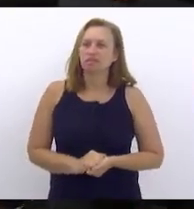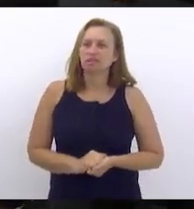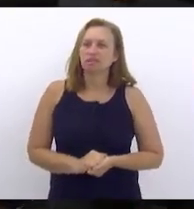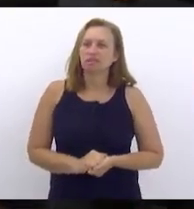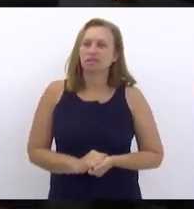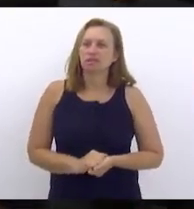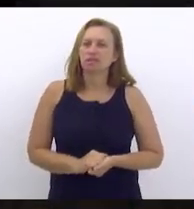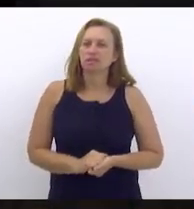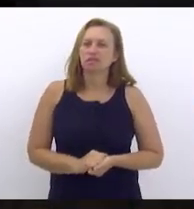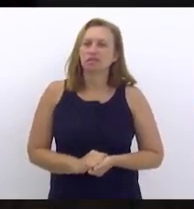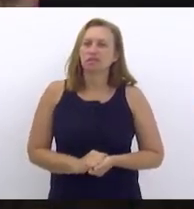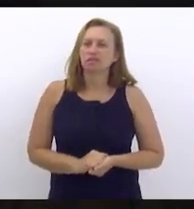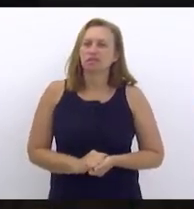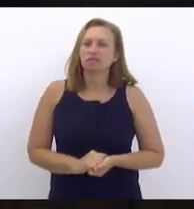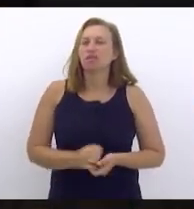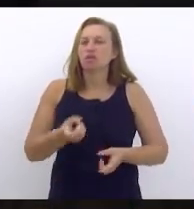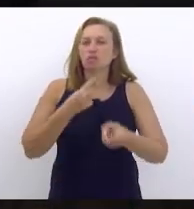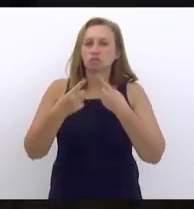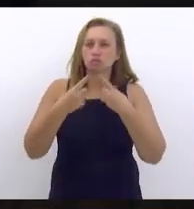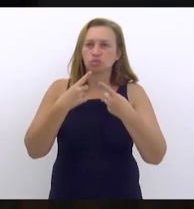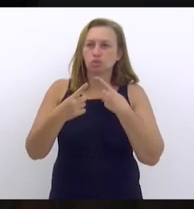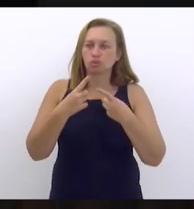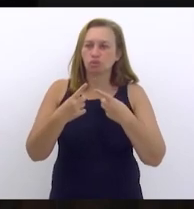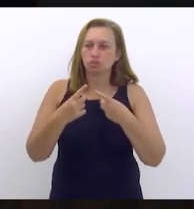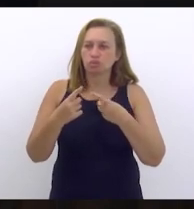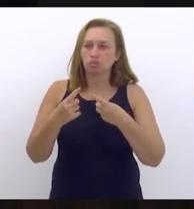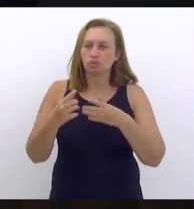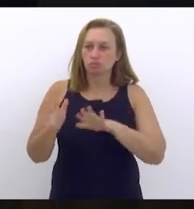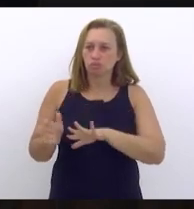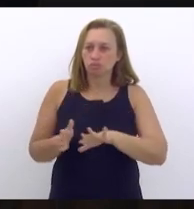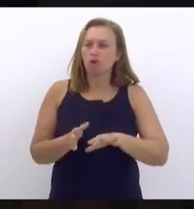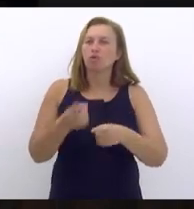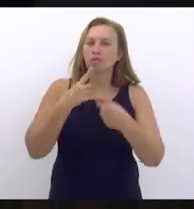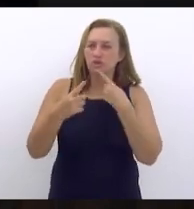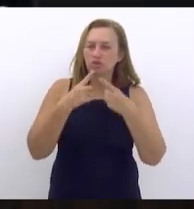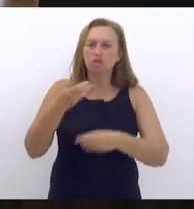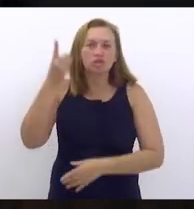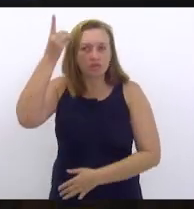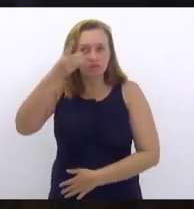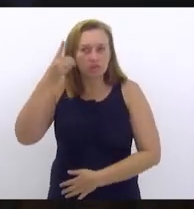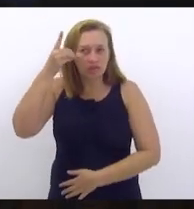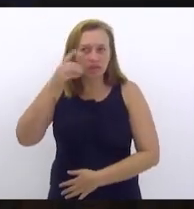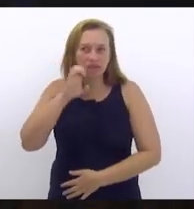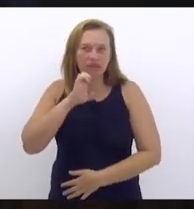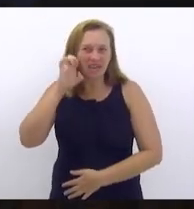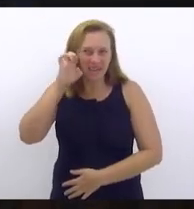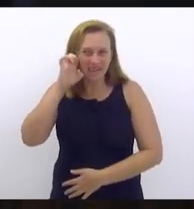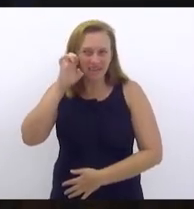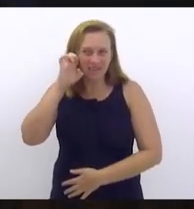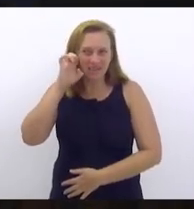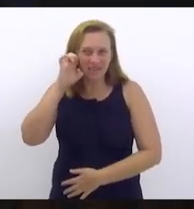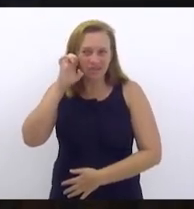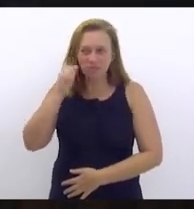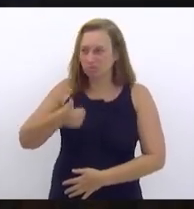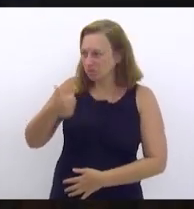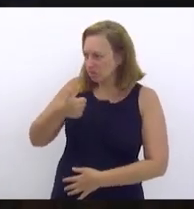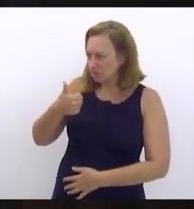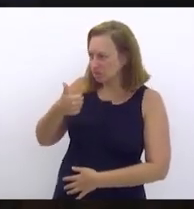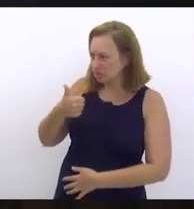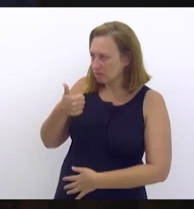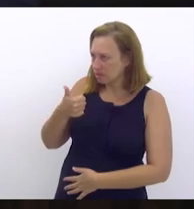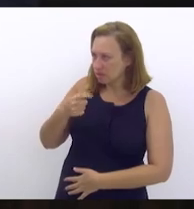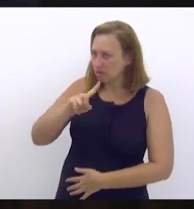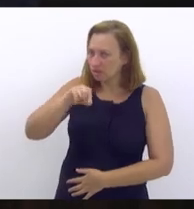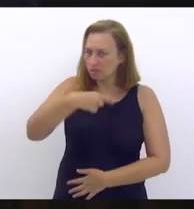Com os pareceres emitidos, em discussão. Para discutir. Para discutir, deputada Élica. Faz primeiro, que a